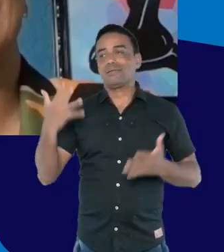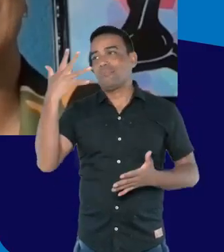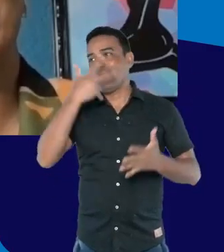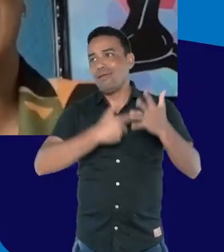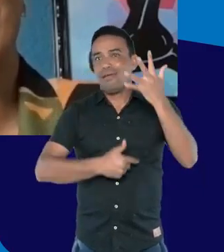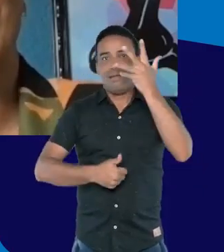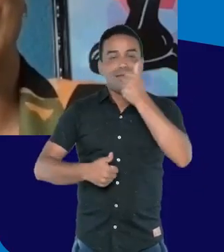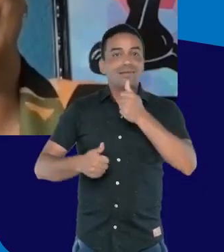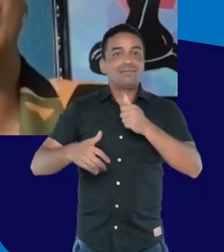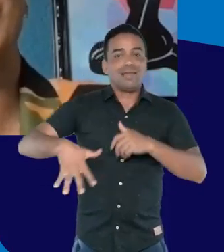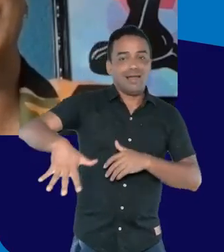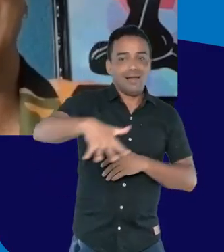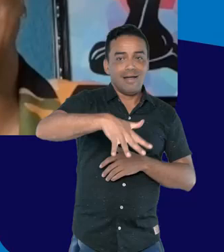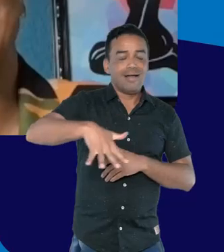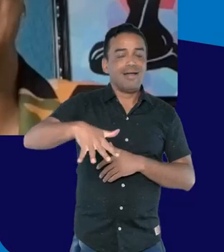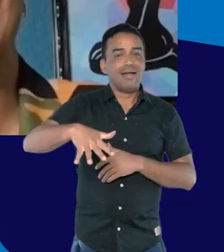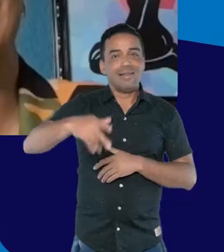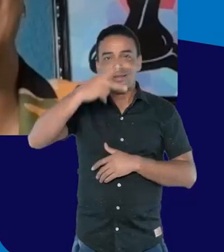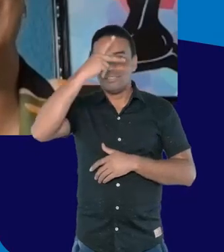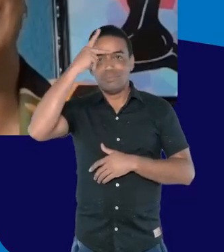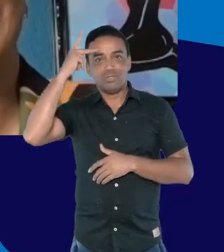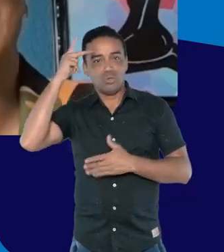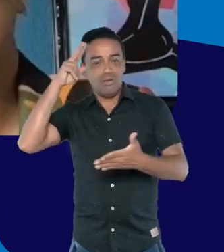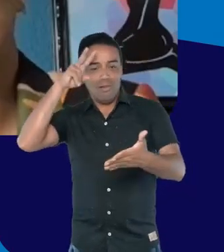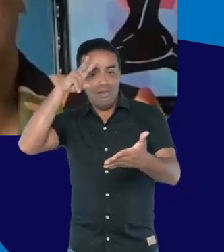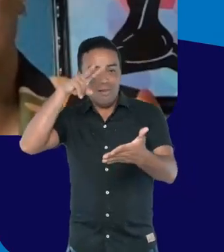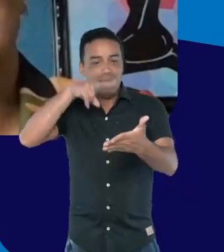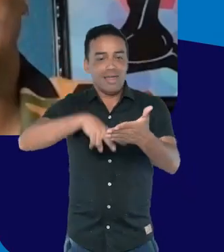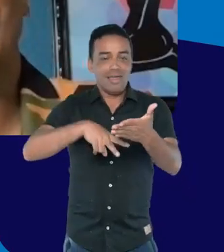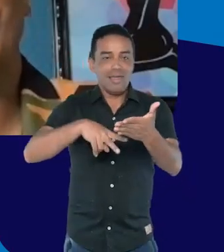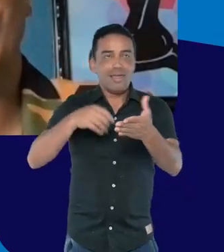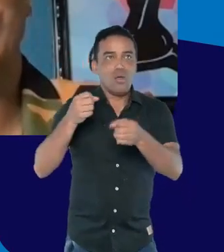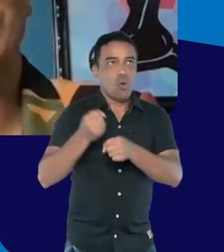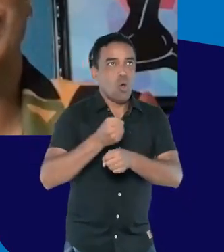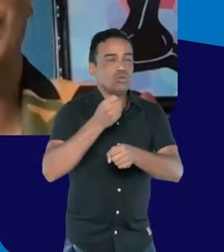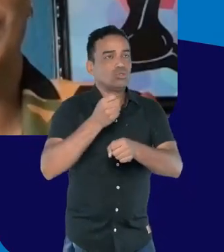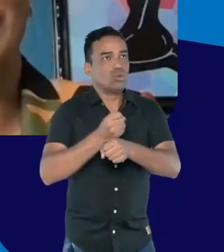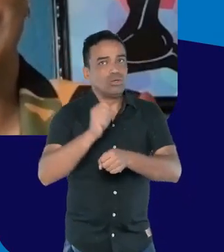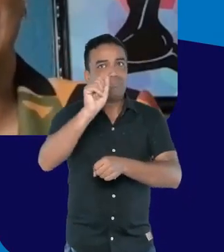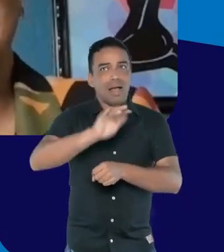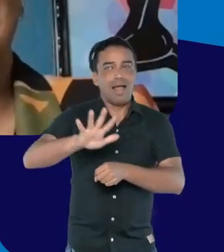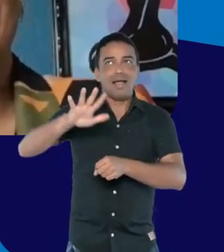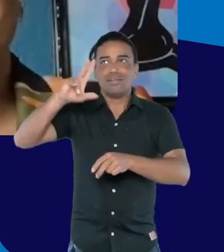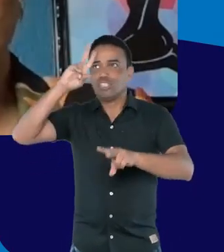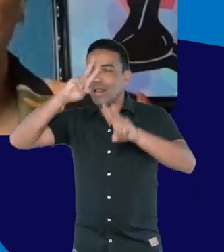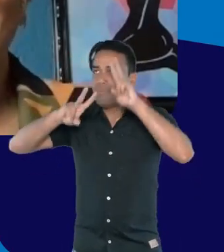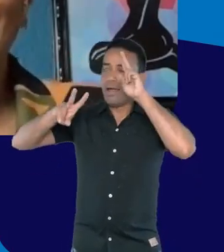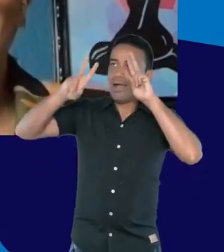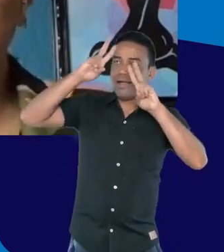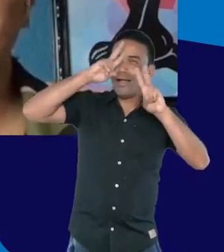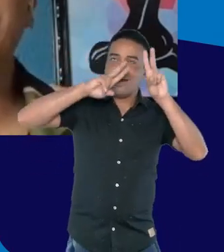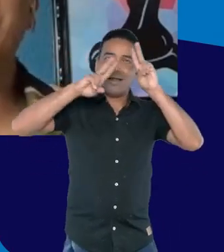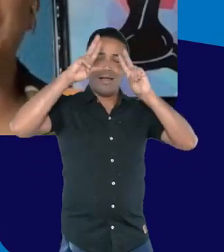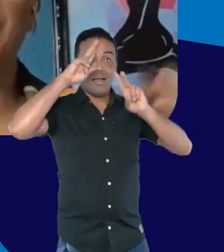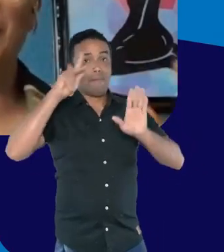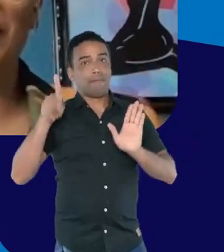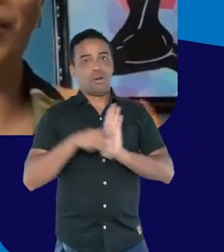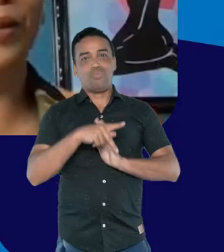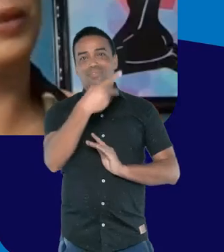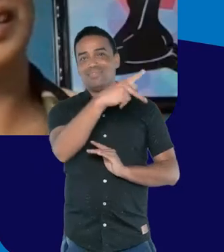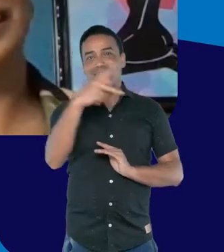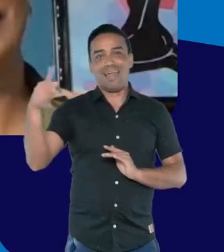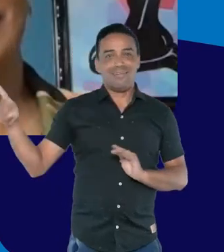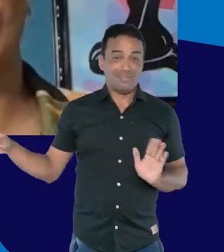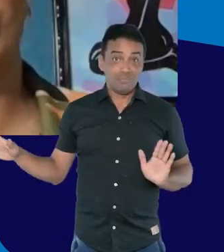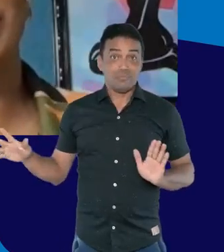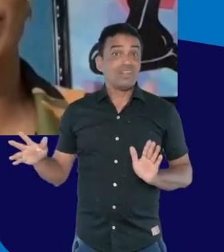que é esse espaço que a pessoa leitora tem de construir as suas próprias histórias. E aí eu fui entender isso agora que o